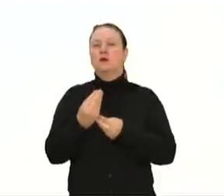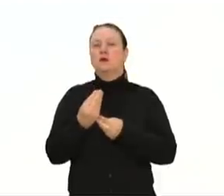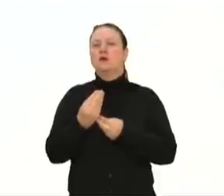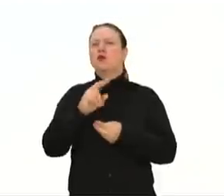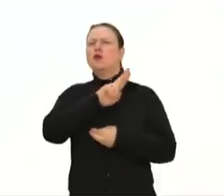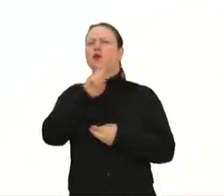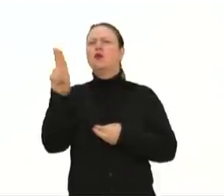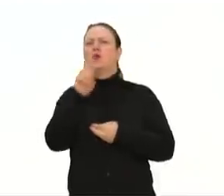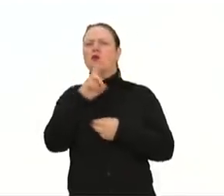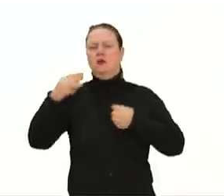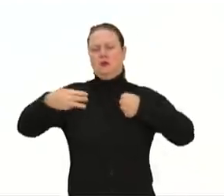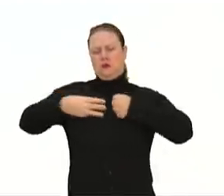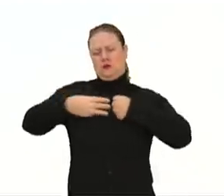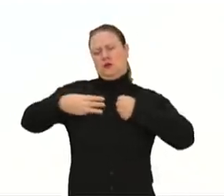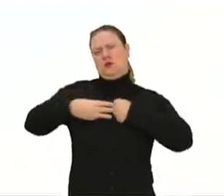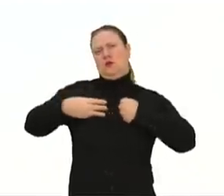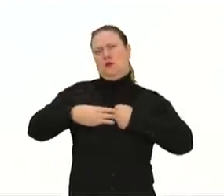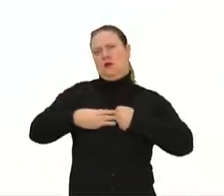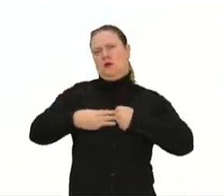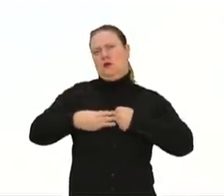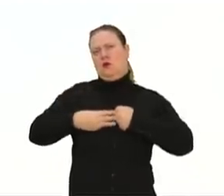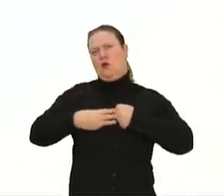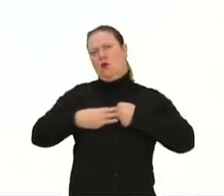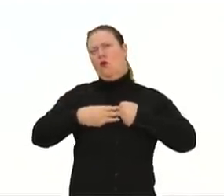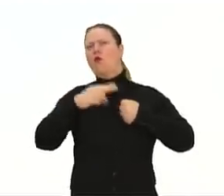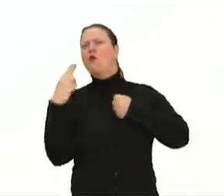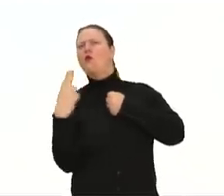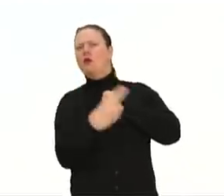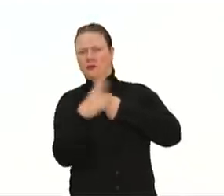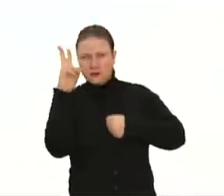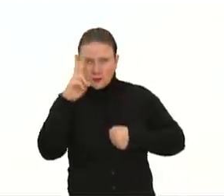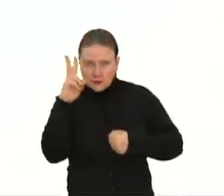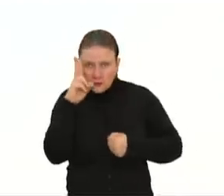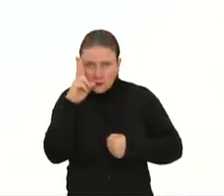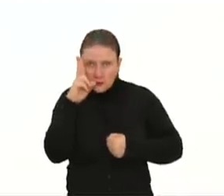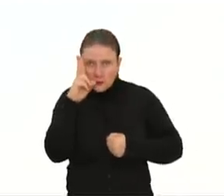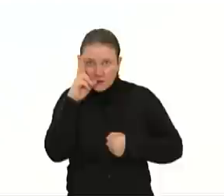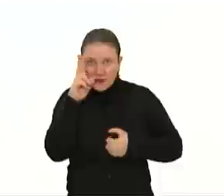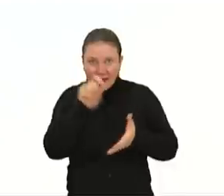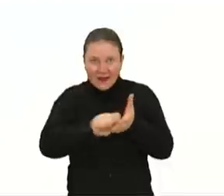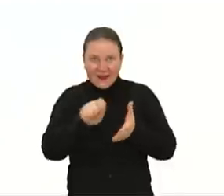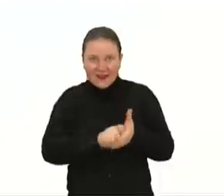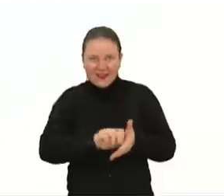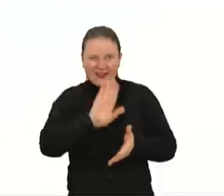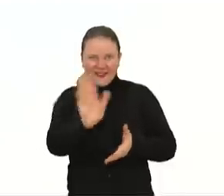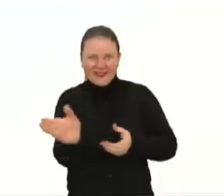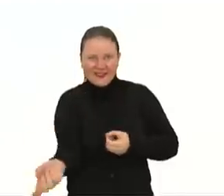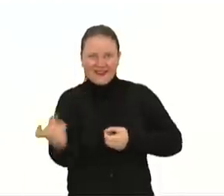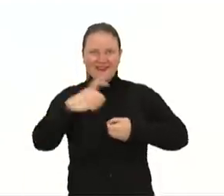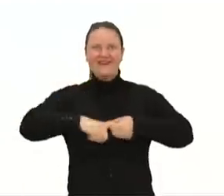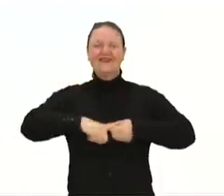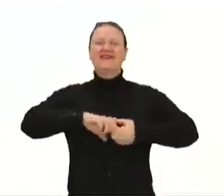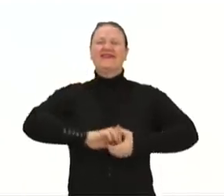essas? Como que elas são denominadas, essas células de defesa? Você lembra? Anota aí que eu já volto.